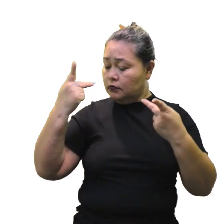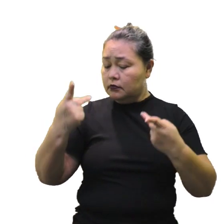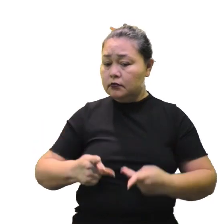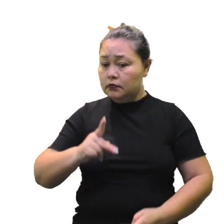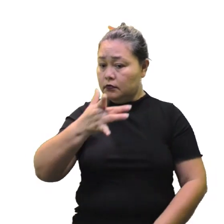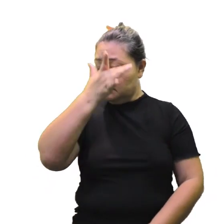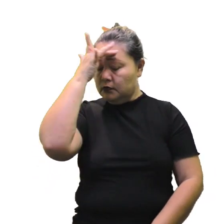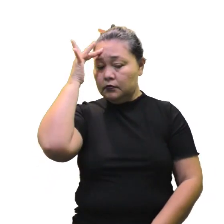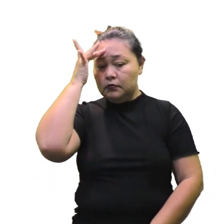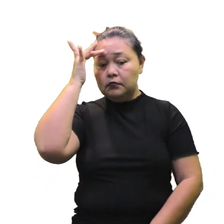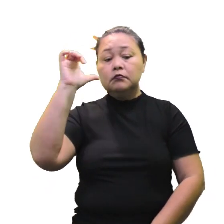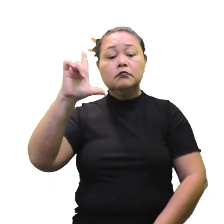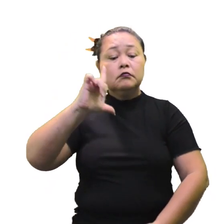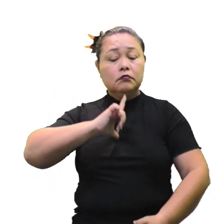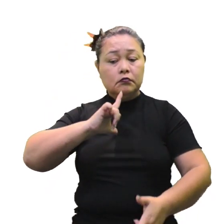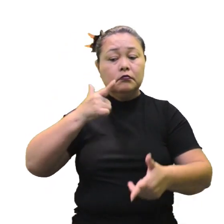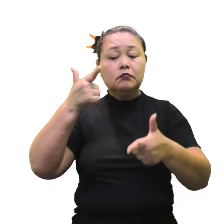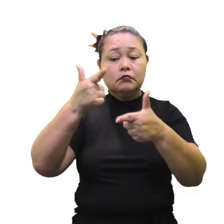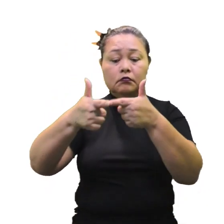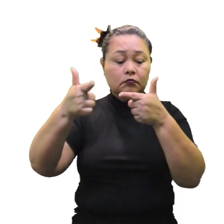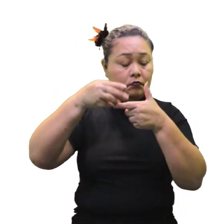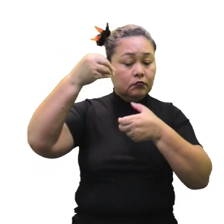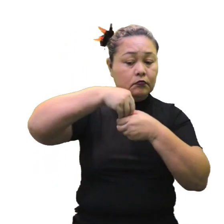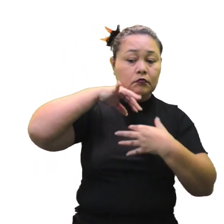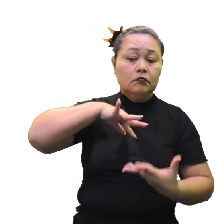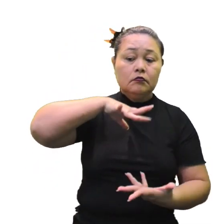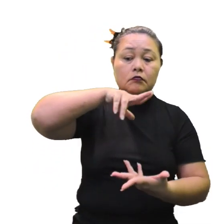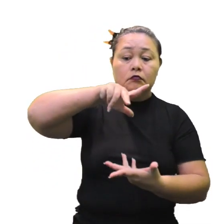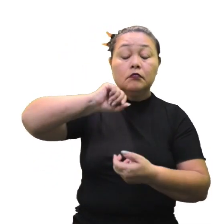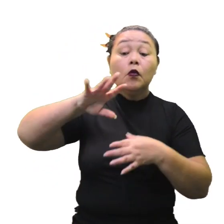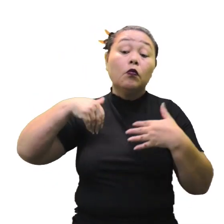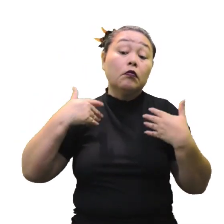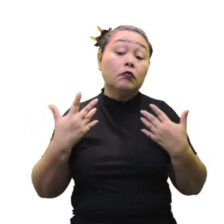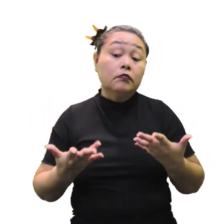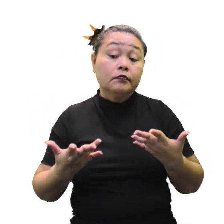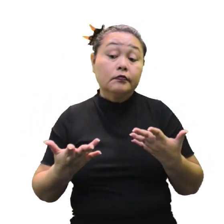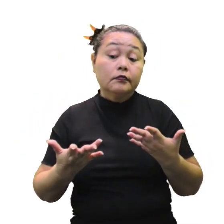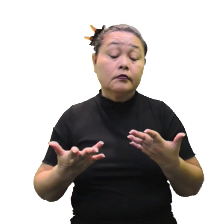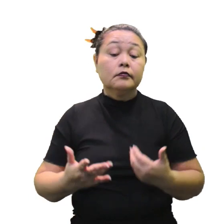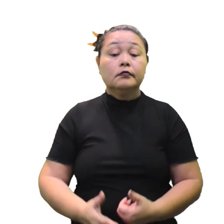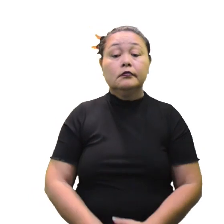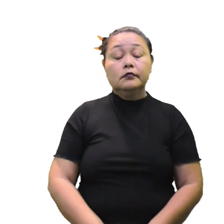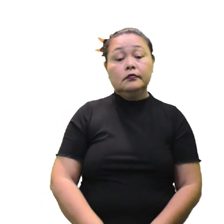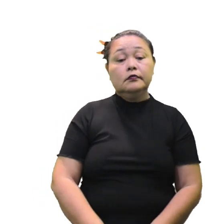ser humano tem provocado em nosso planeta. Que alterações são essas?